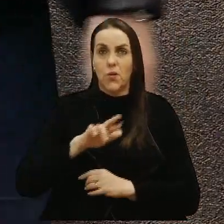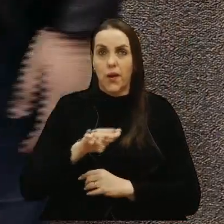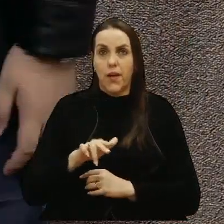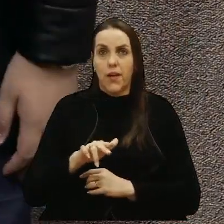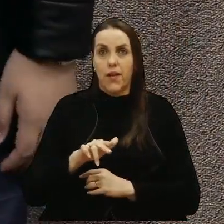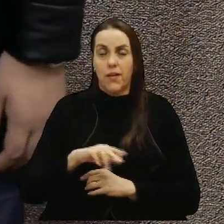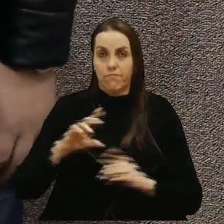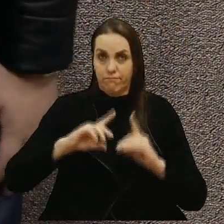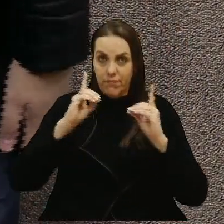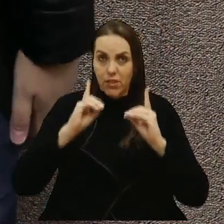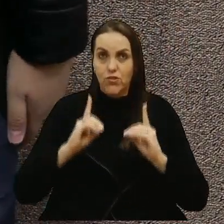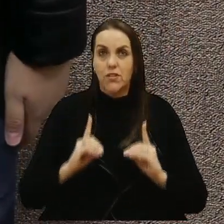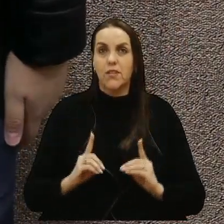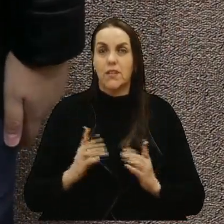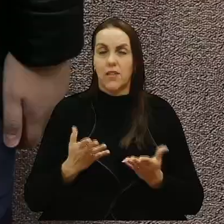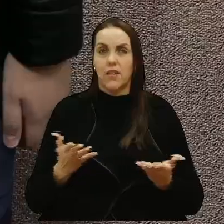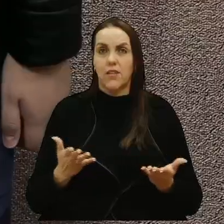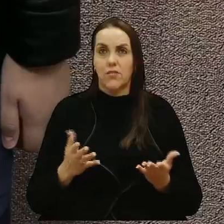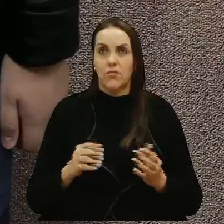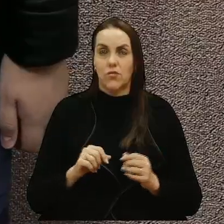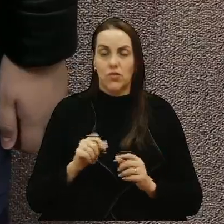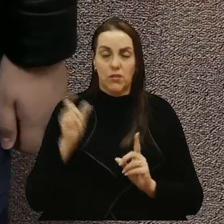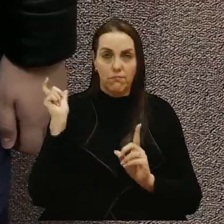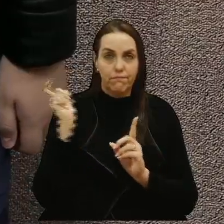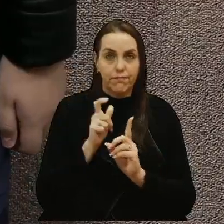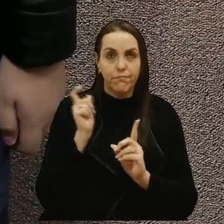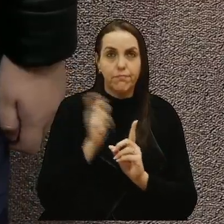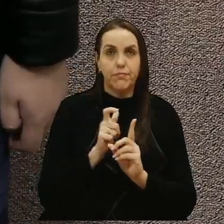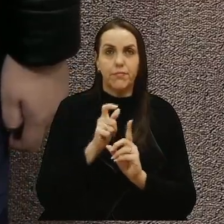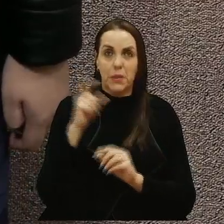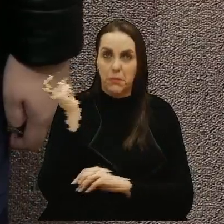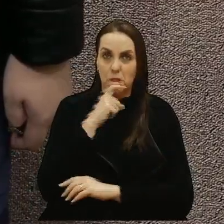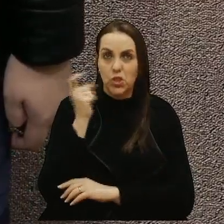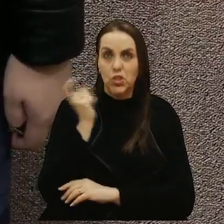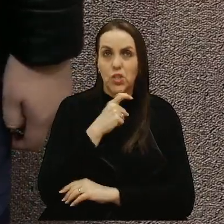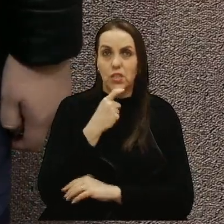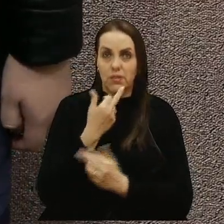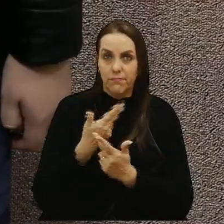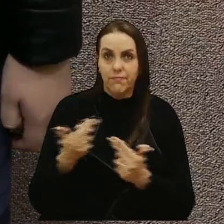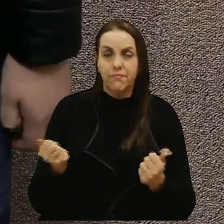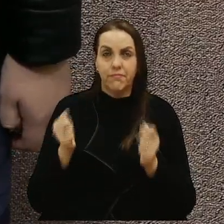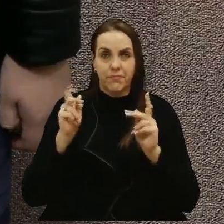a dignidade, não traga injúria, não traga difamação às